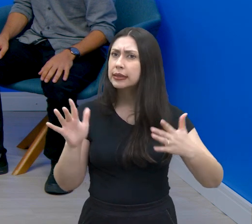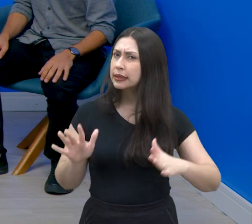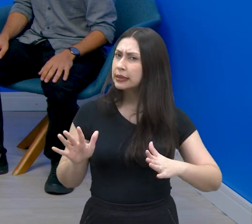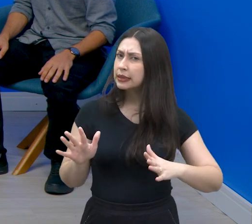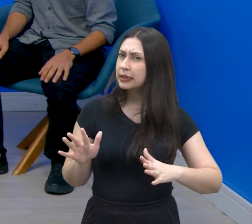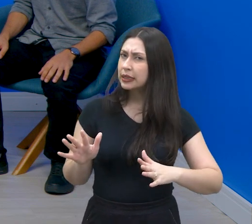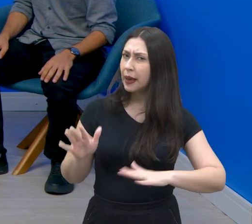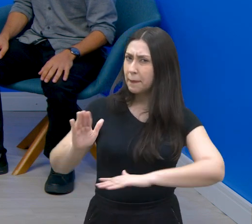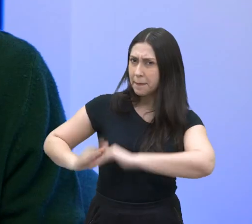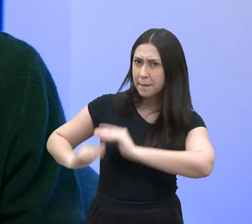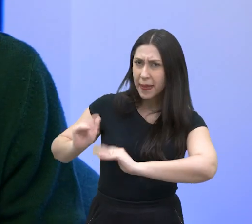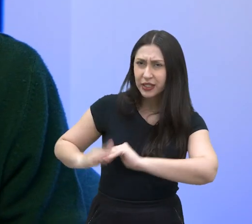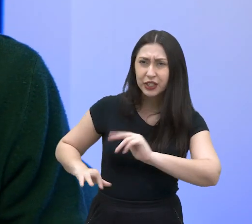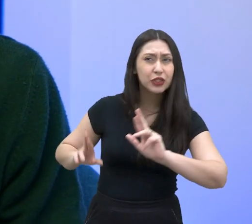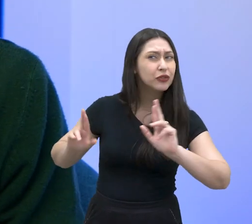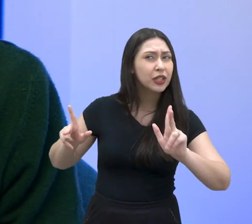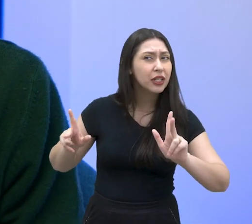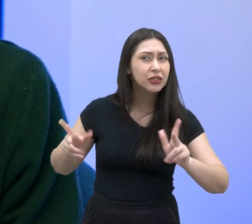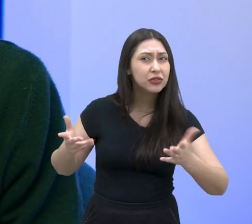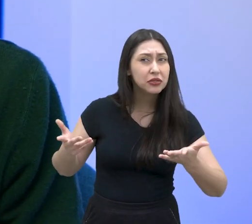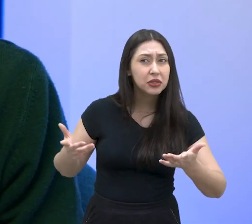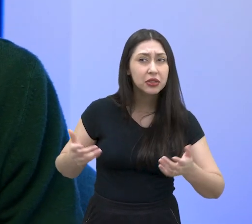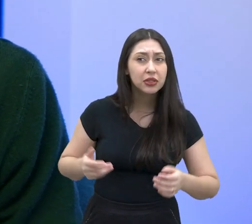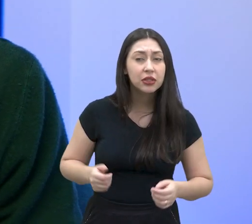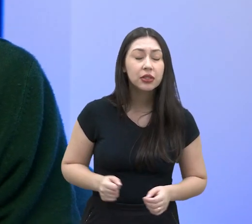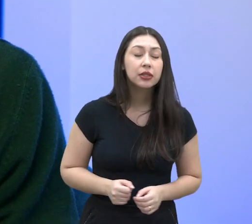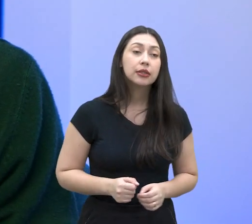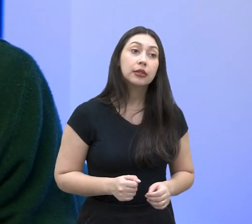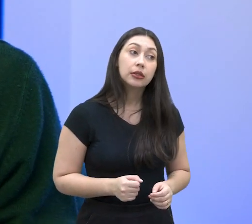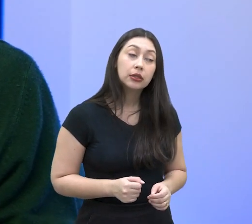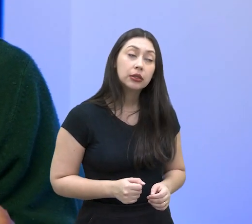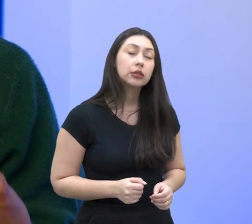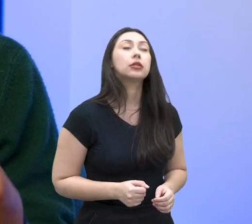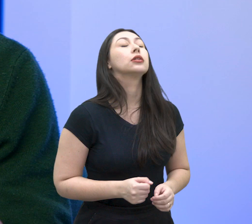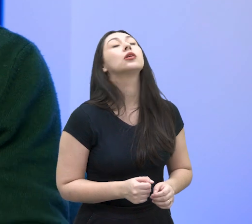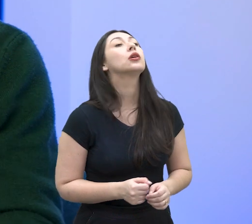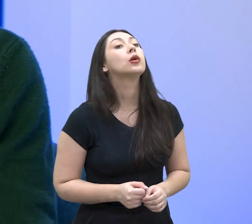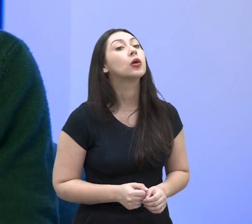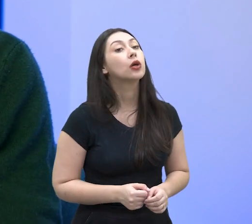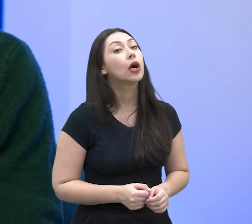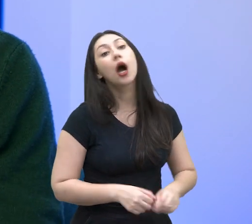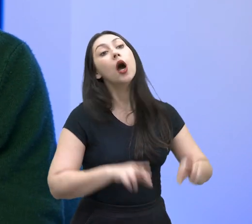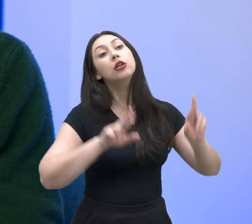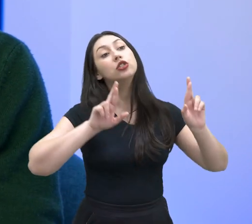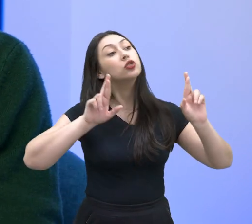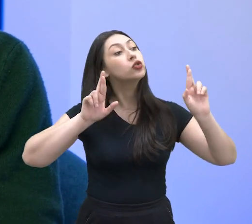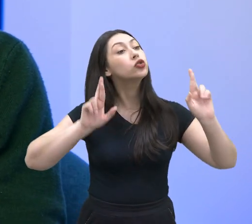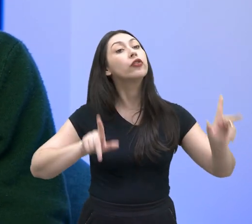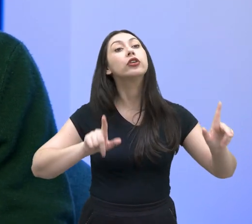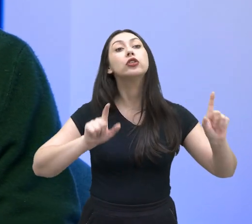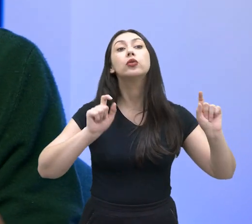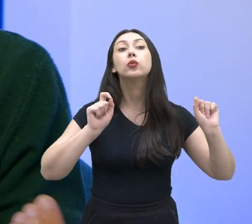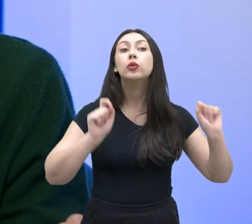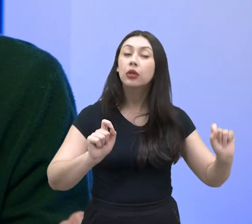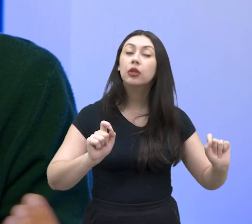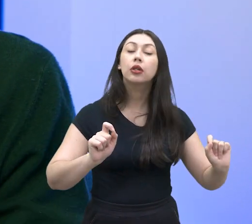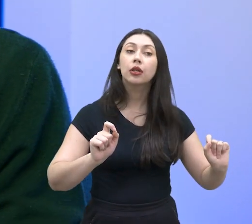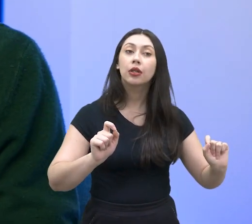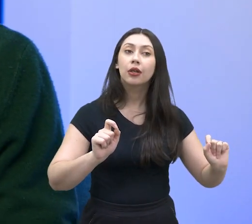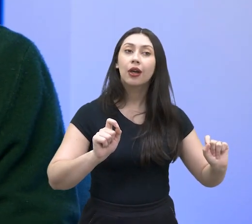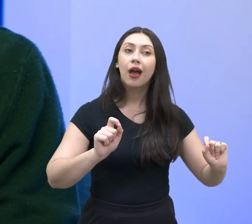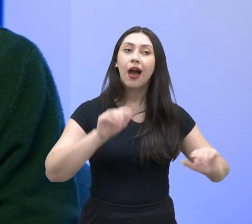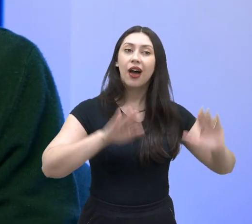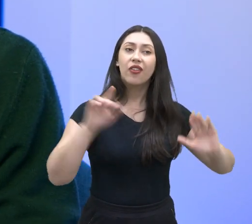a única questão da diferença na prática é porque a gente não se enxerga fazendo a política. A gente não percebe que